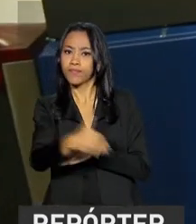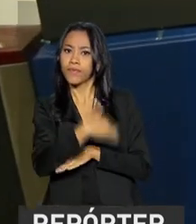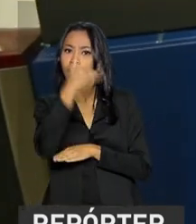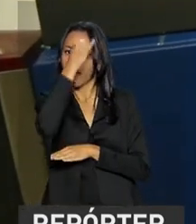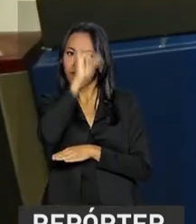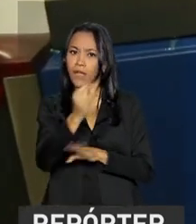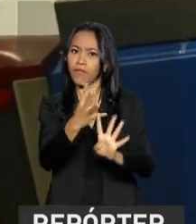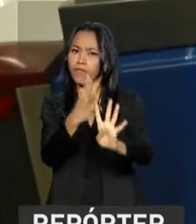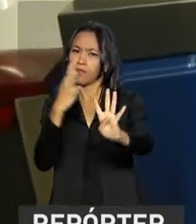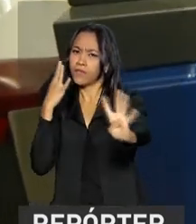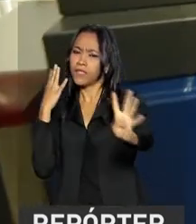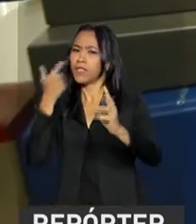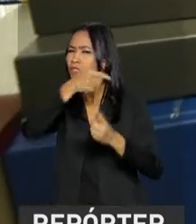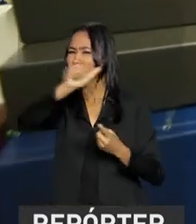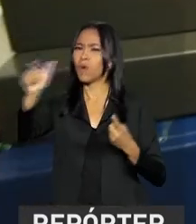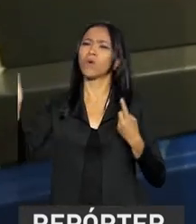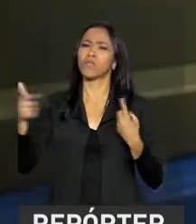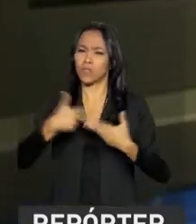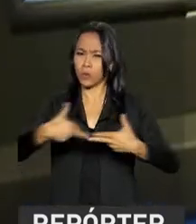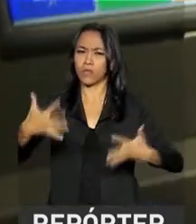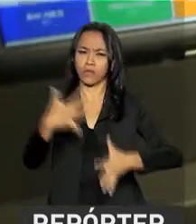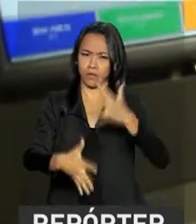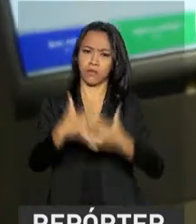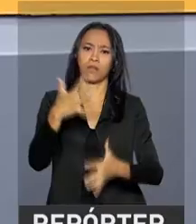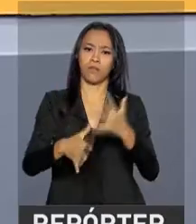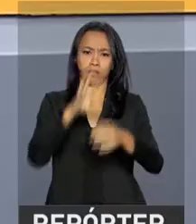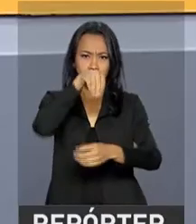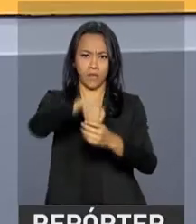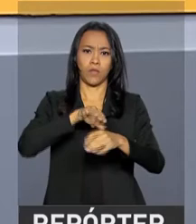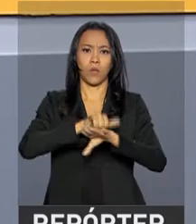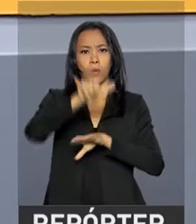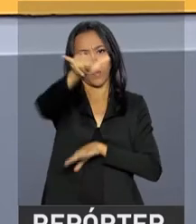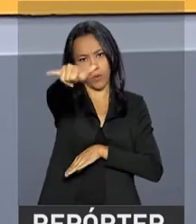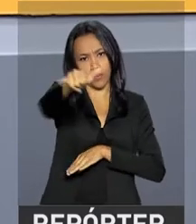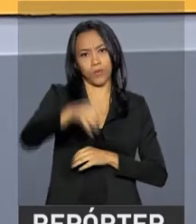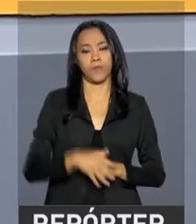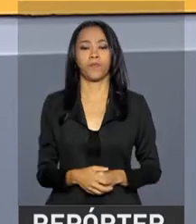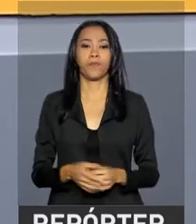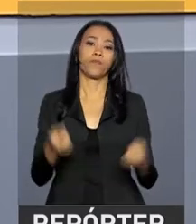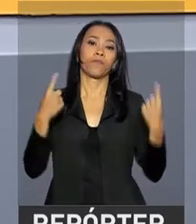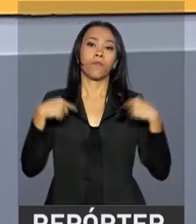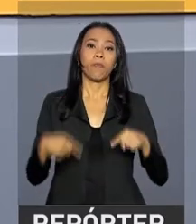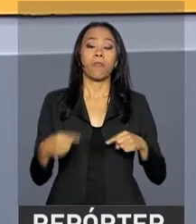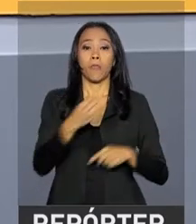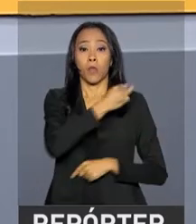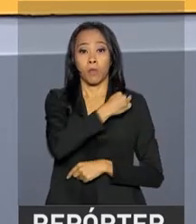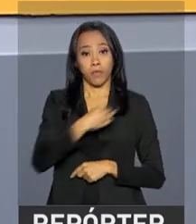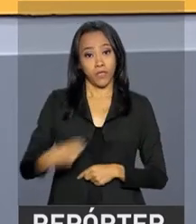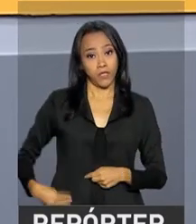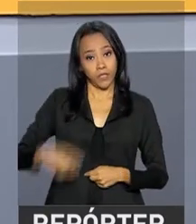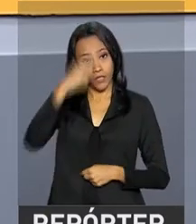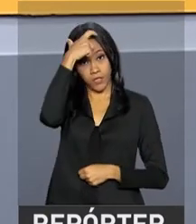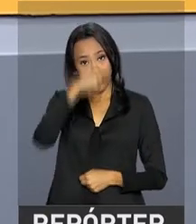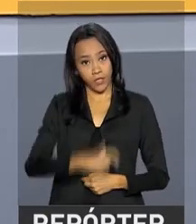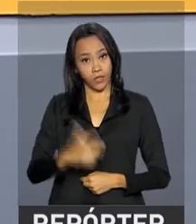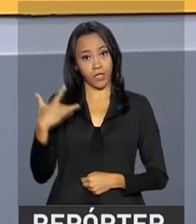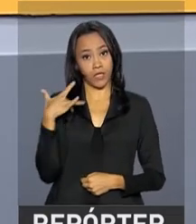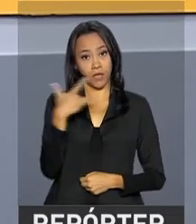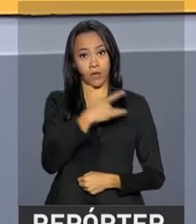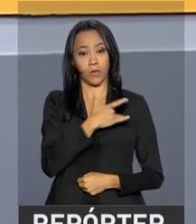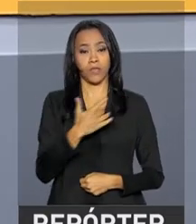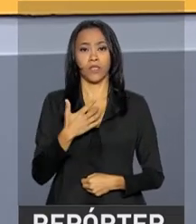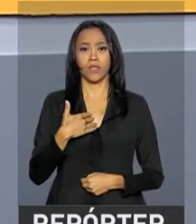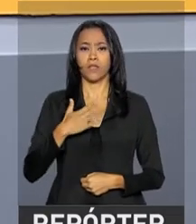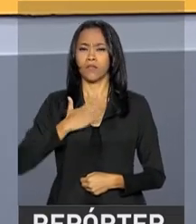filas e outros contratempos nos aeroportos o ministro da saúde ricardo barros anuncia daqui a pouco